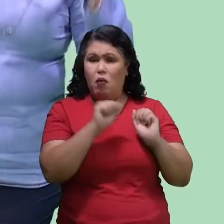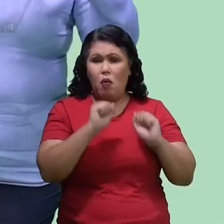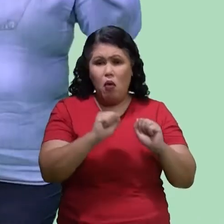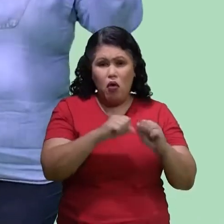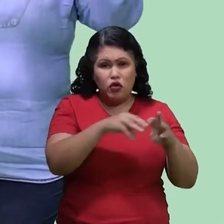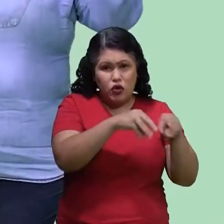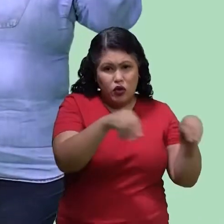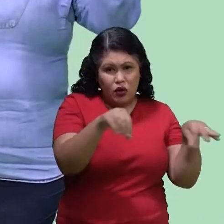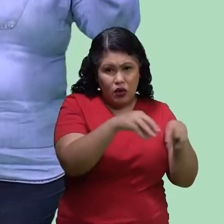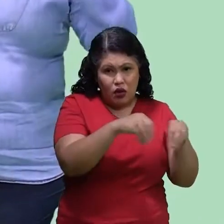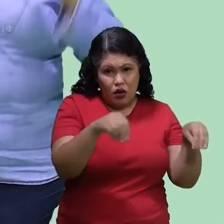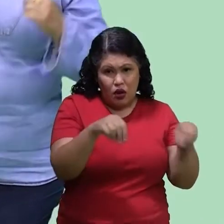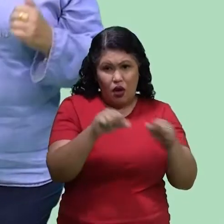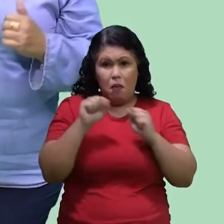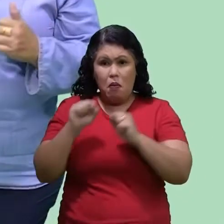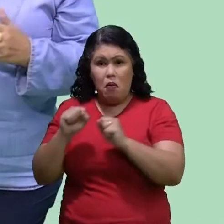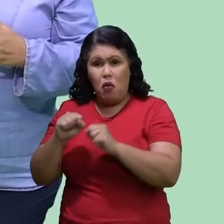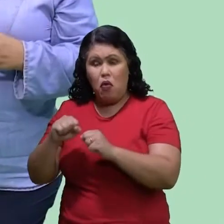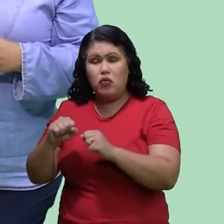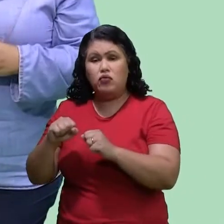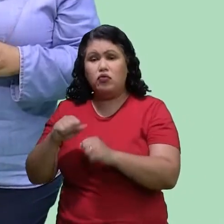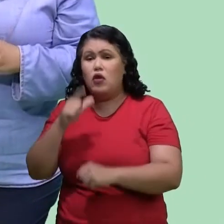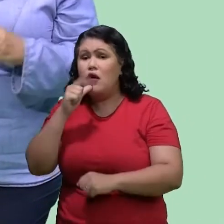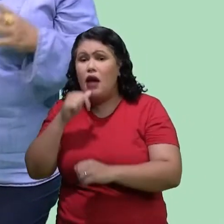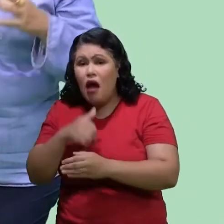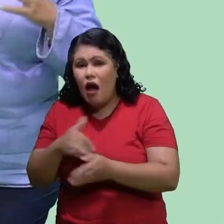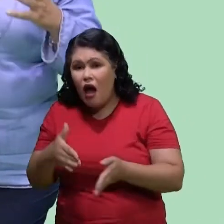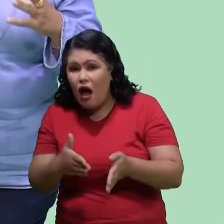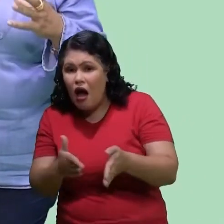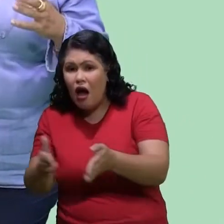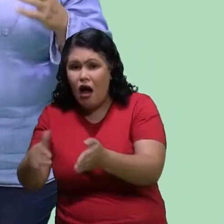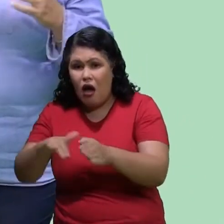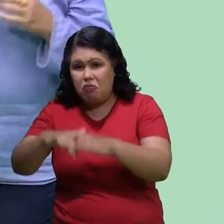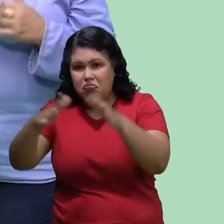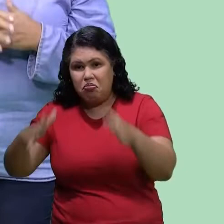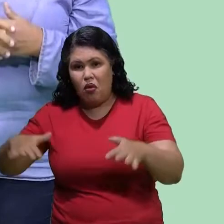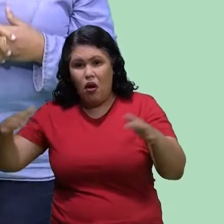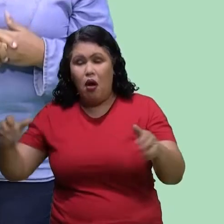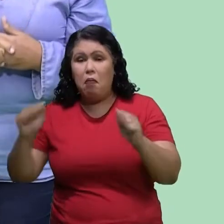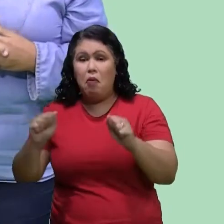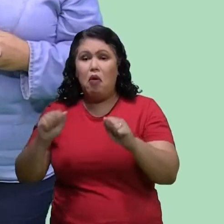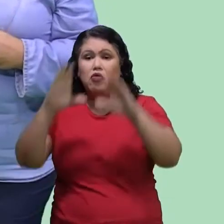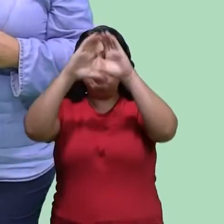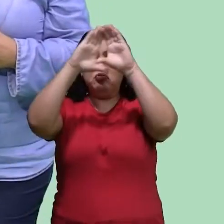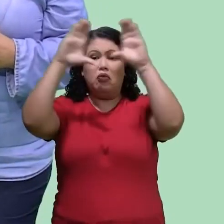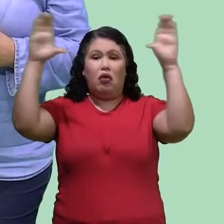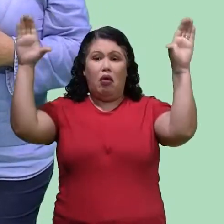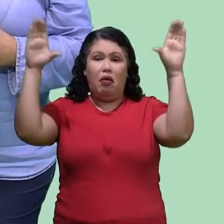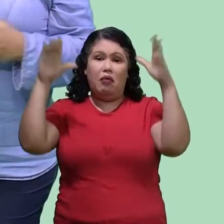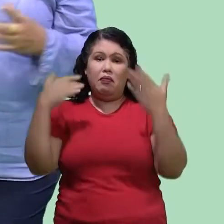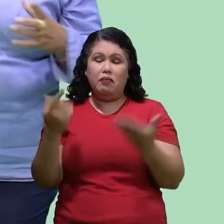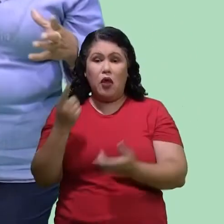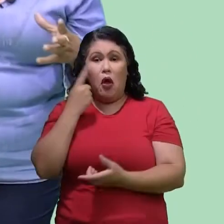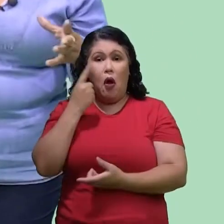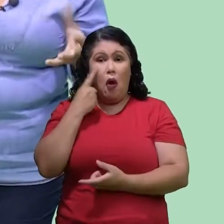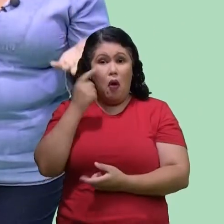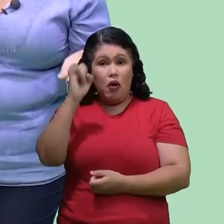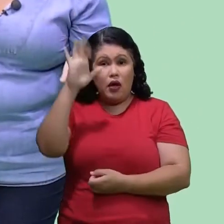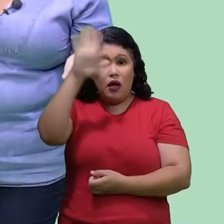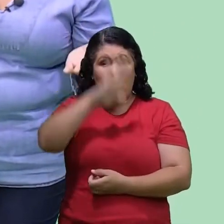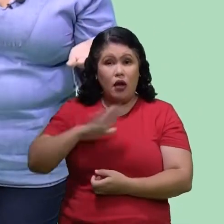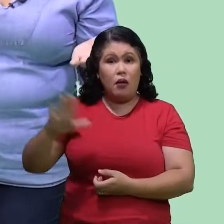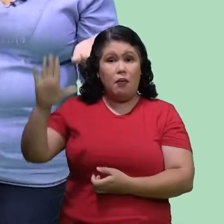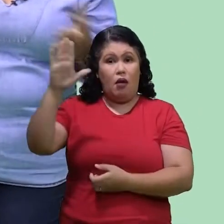eles vivem no ar. Isso é o ambiente onde eles vivem, é o habitat. Aqui eu trouxe uma imagem de uma